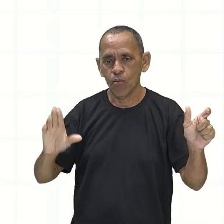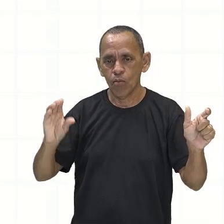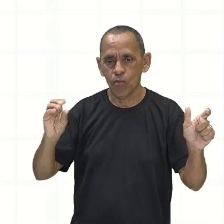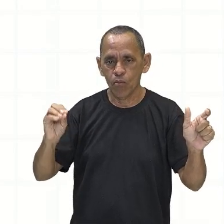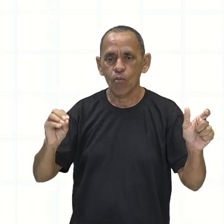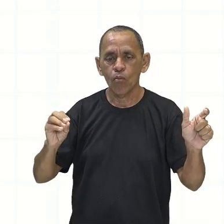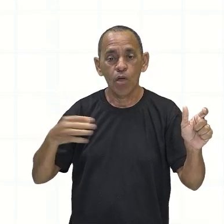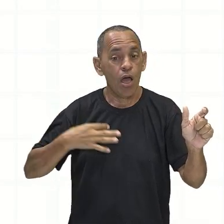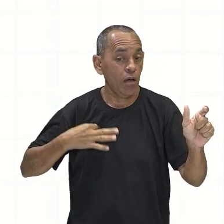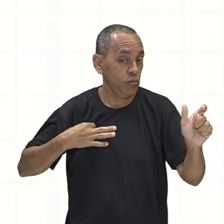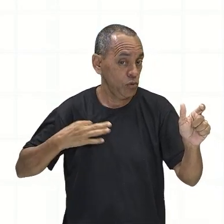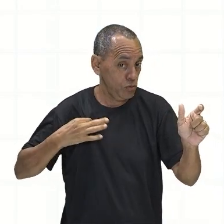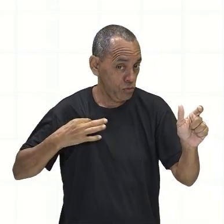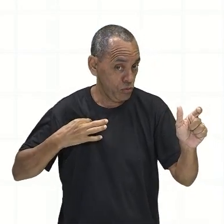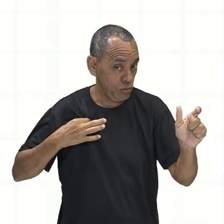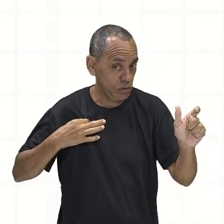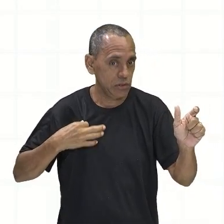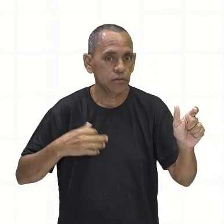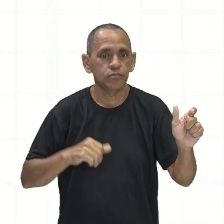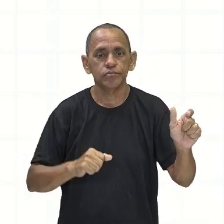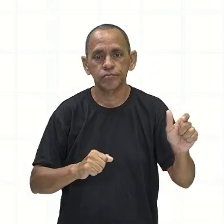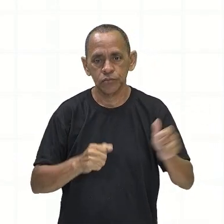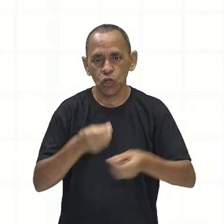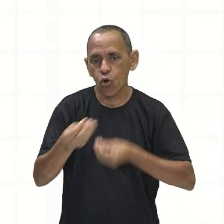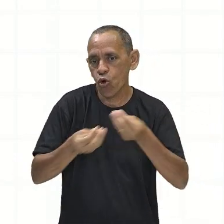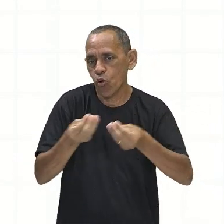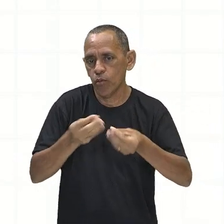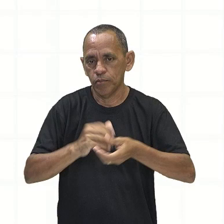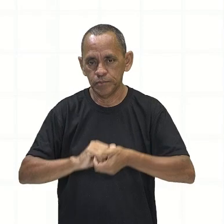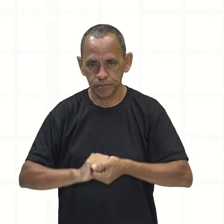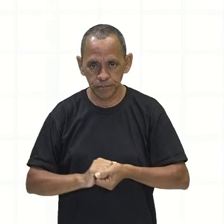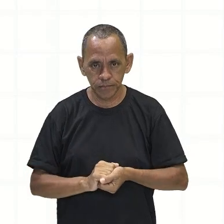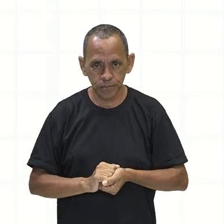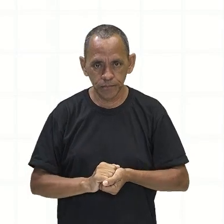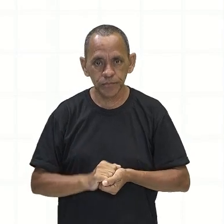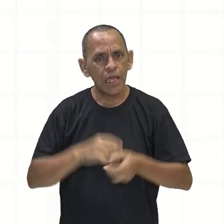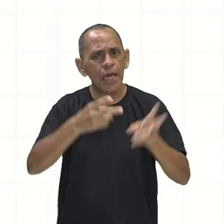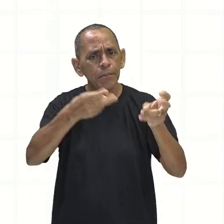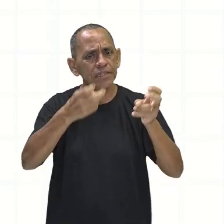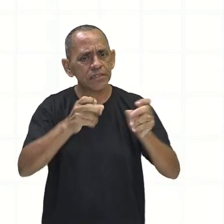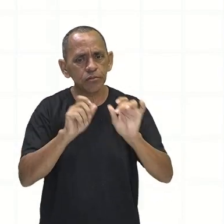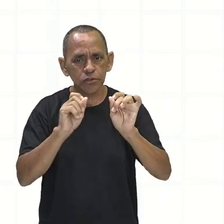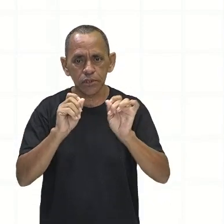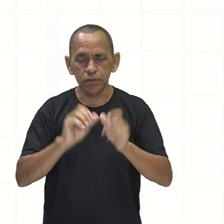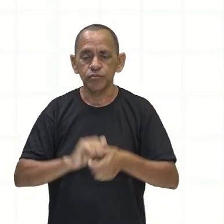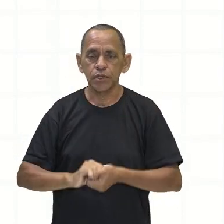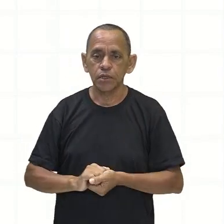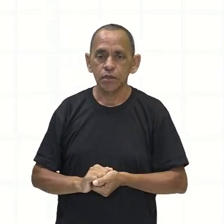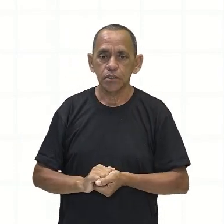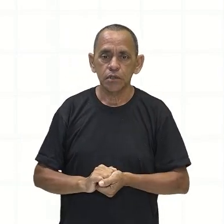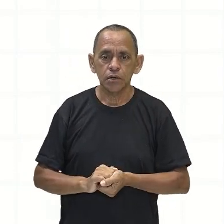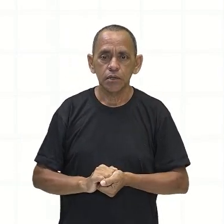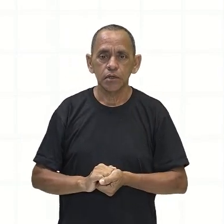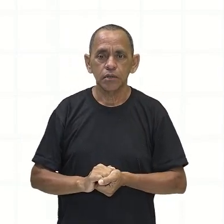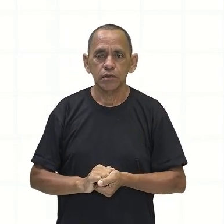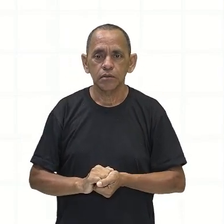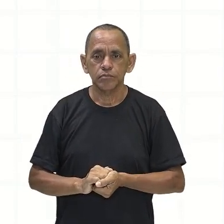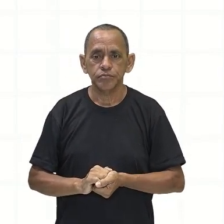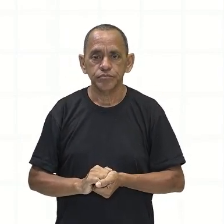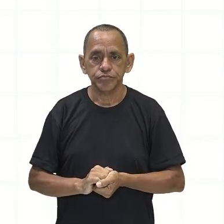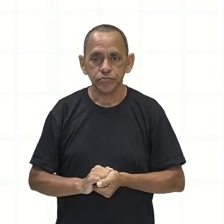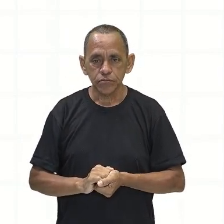blusa, a blusa, olha só, ela. Notem aqui, ó, no caso oblíquo. Ela